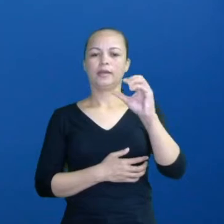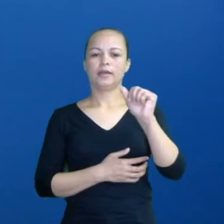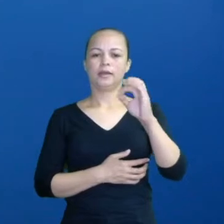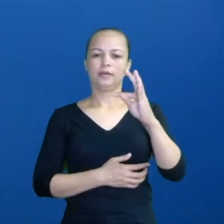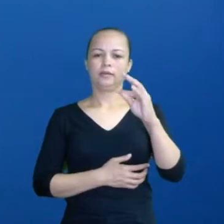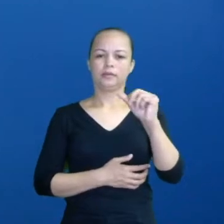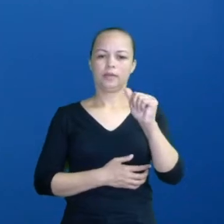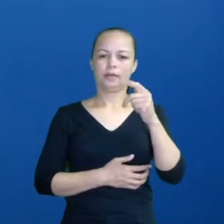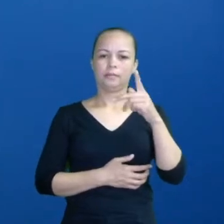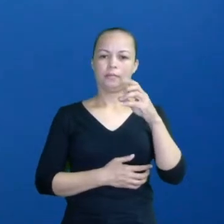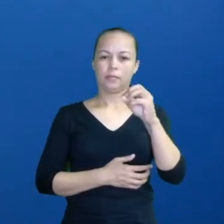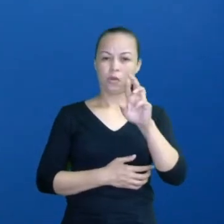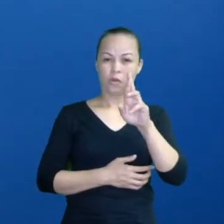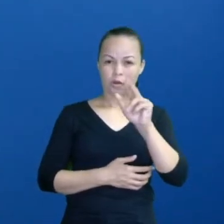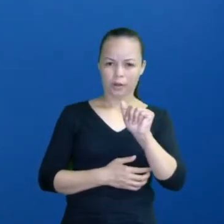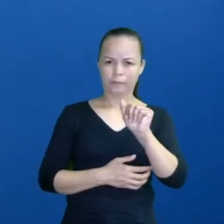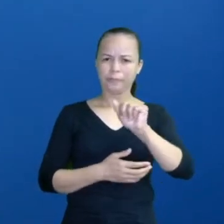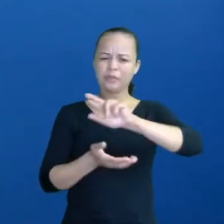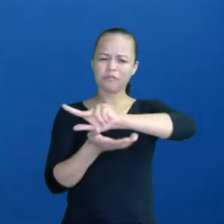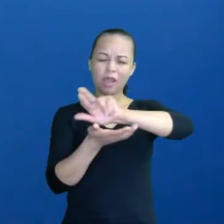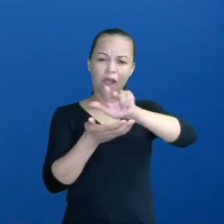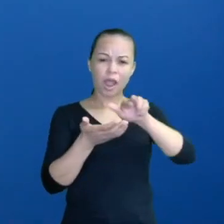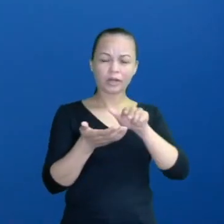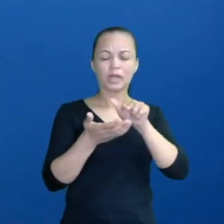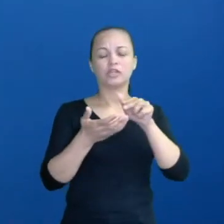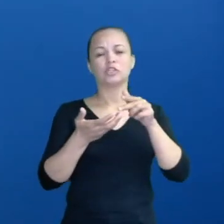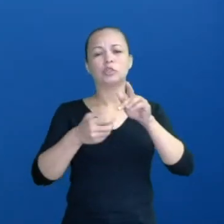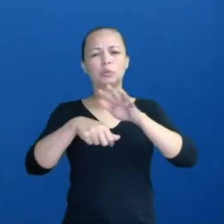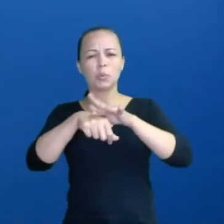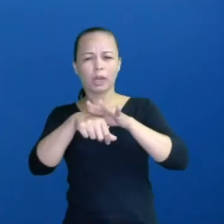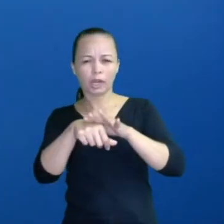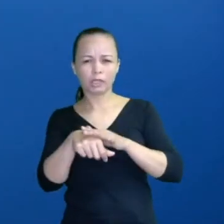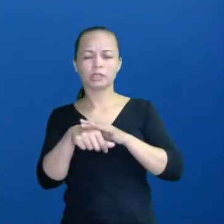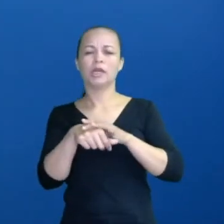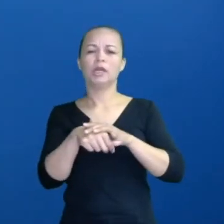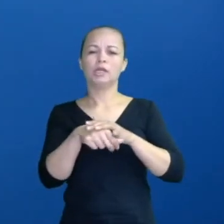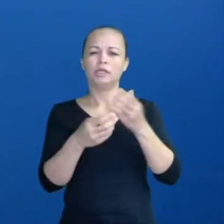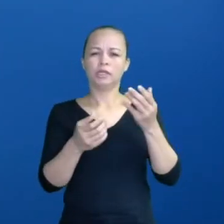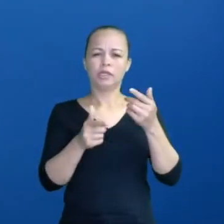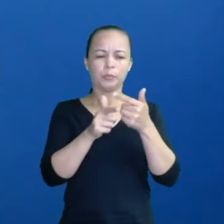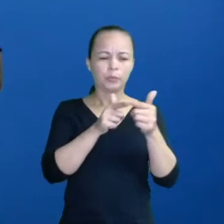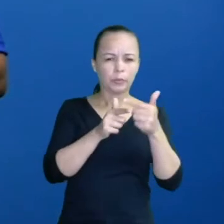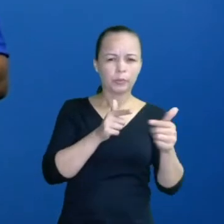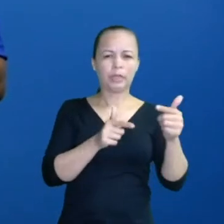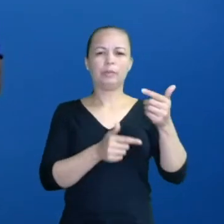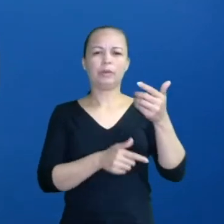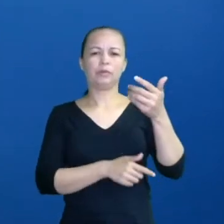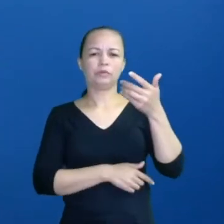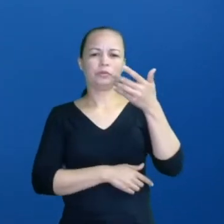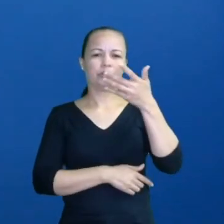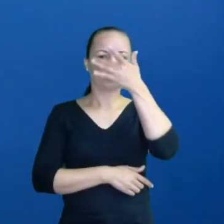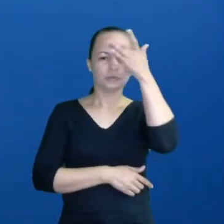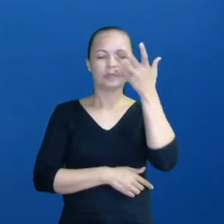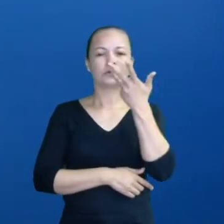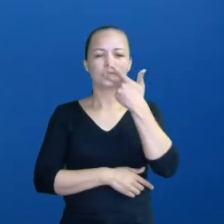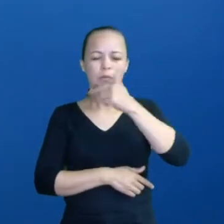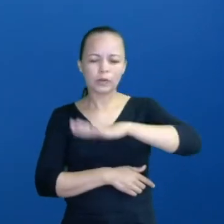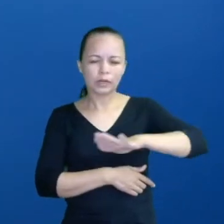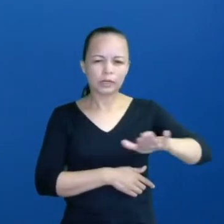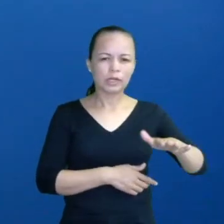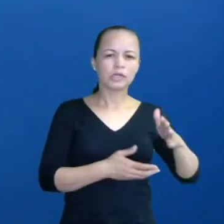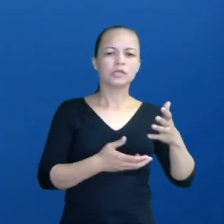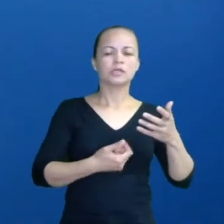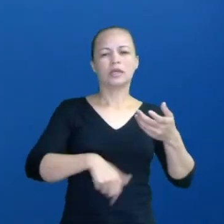etária infantil, né? Quando criança. Mas pode acontecer também com um adulto. Por exemplo, eu tive catapora